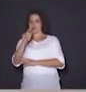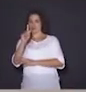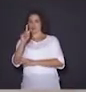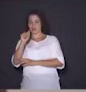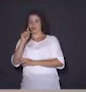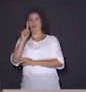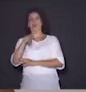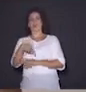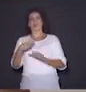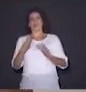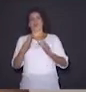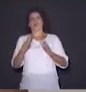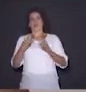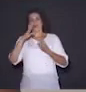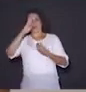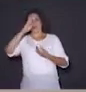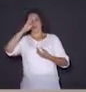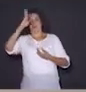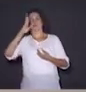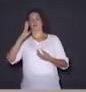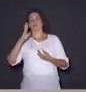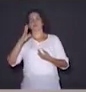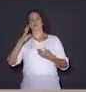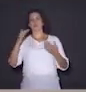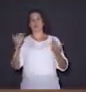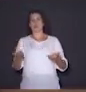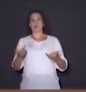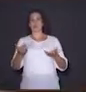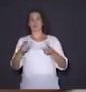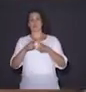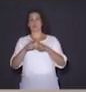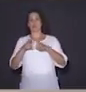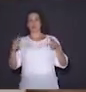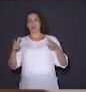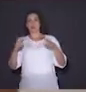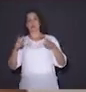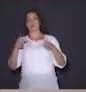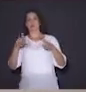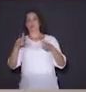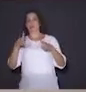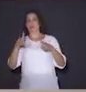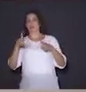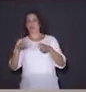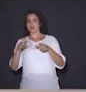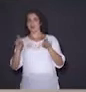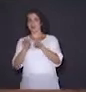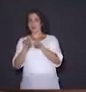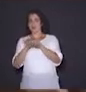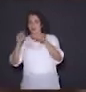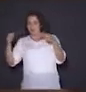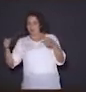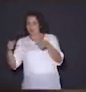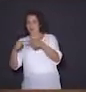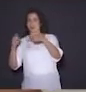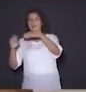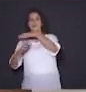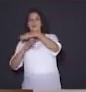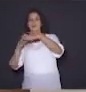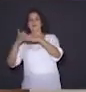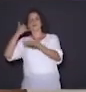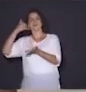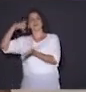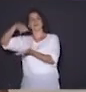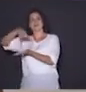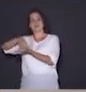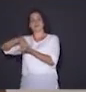e boa parte da rede em que se presta a banda larga também a rede ligada às concessões de telefonia fixa que as operadoras de telecomunicações